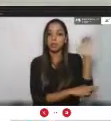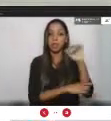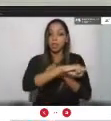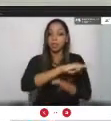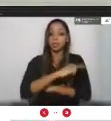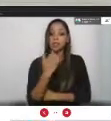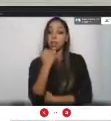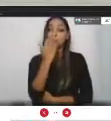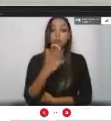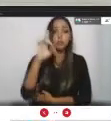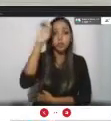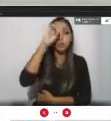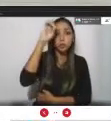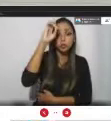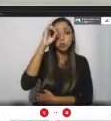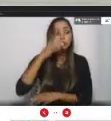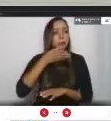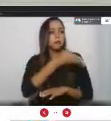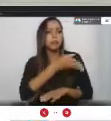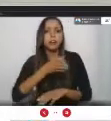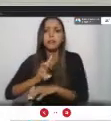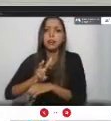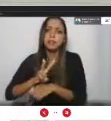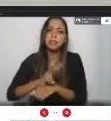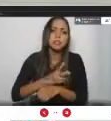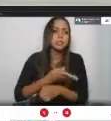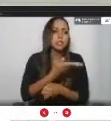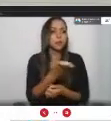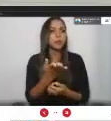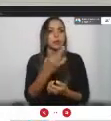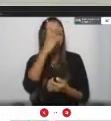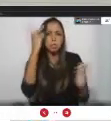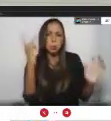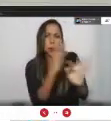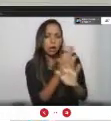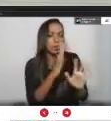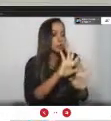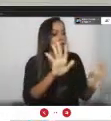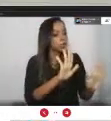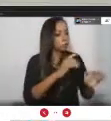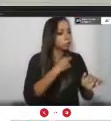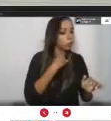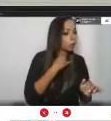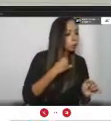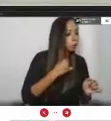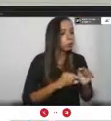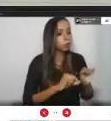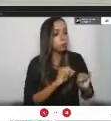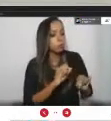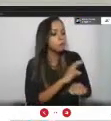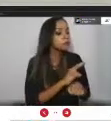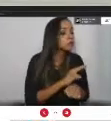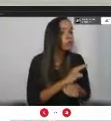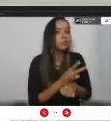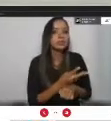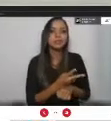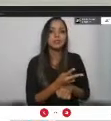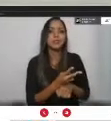as aglomerações. Então, como é que pode eles, vereadora Ralessa, não estarem na